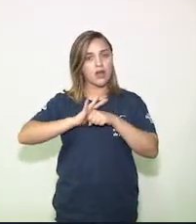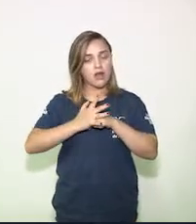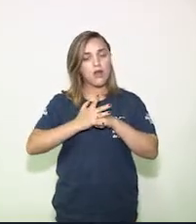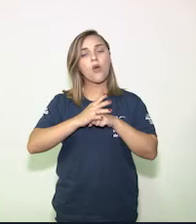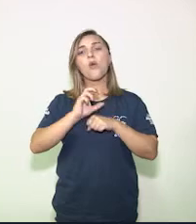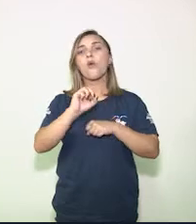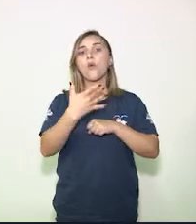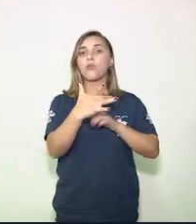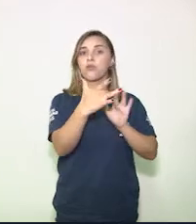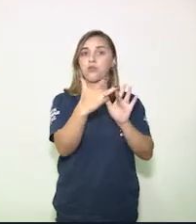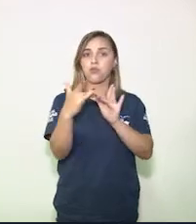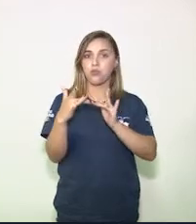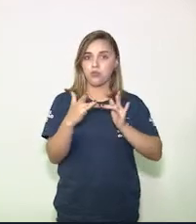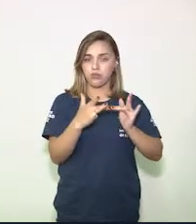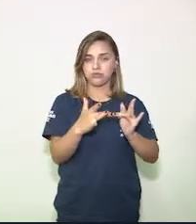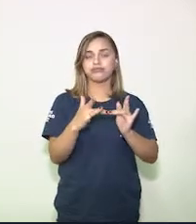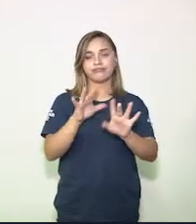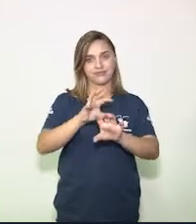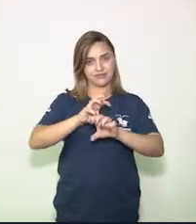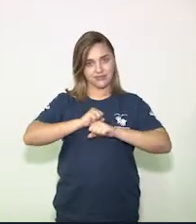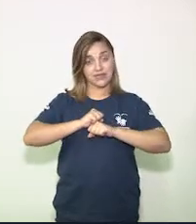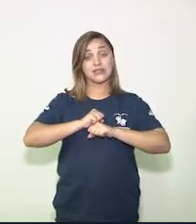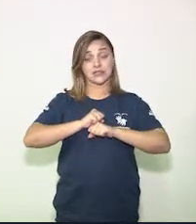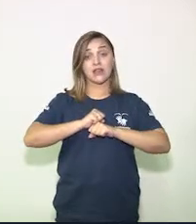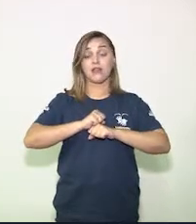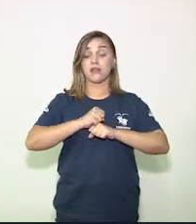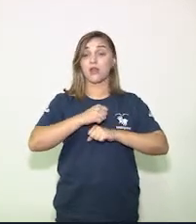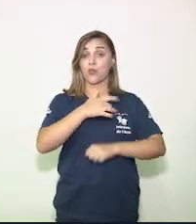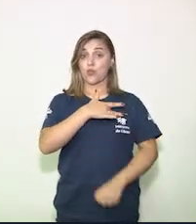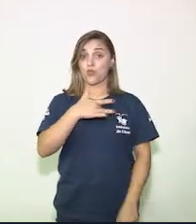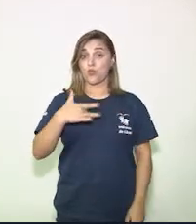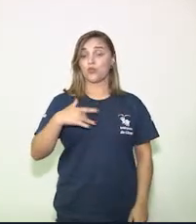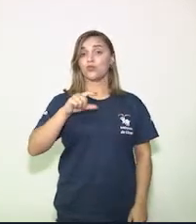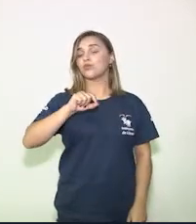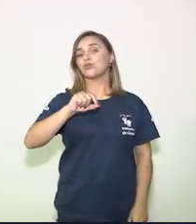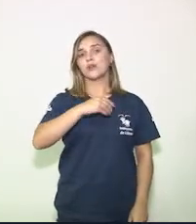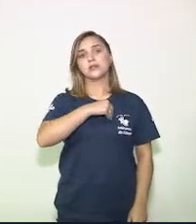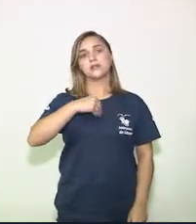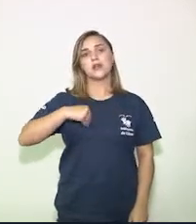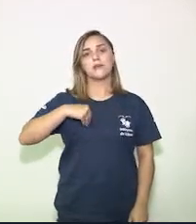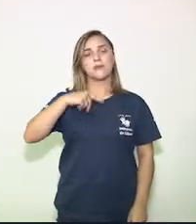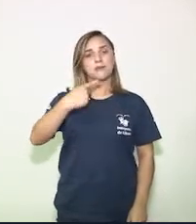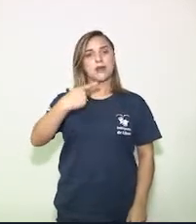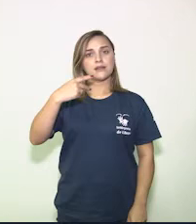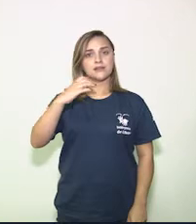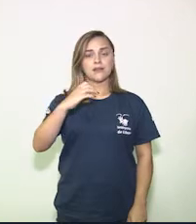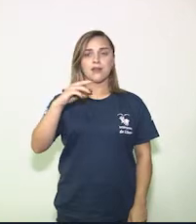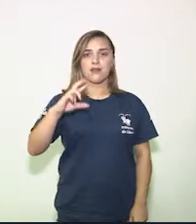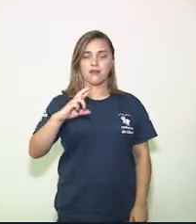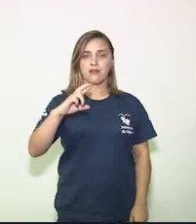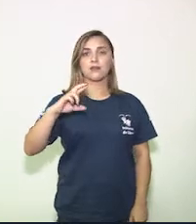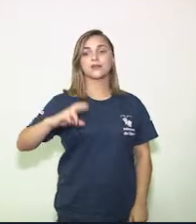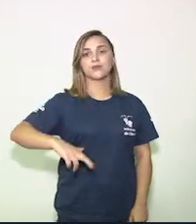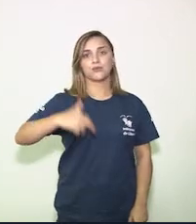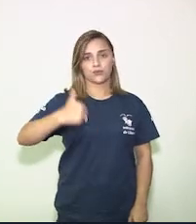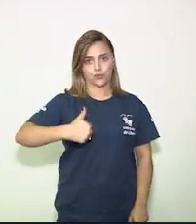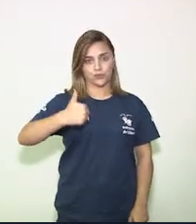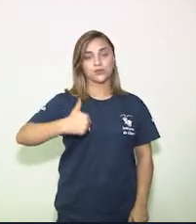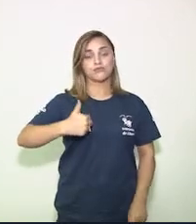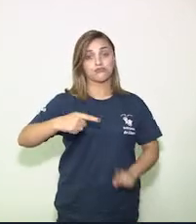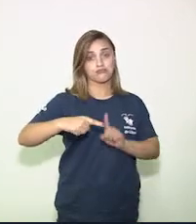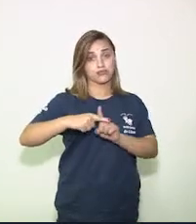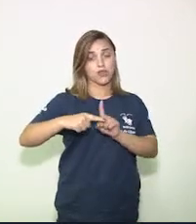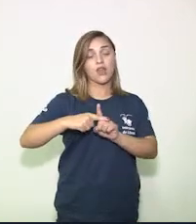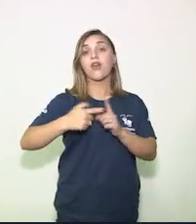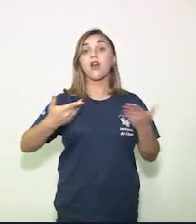o contato epidemiológico e o exame de PCR positivo. Então, nesse momento, em 4 de